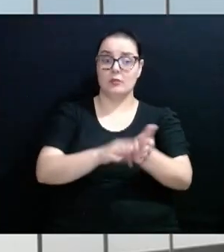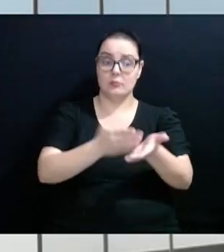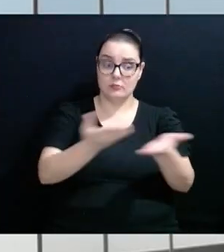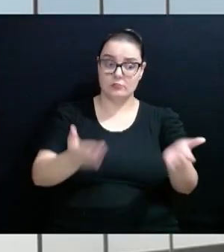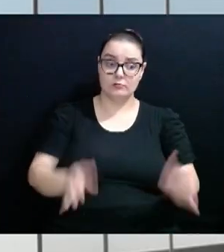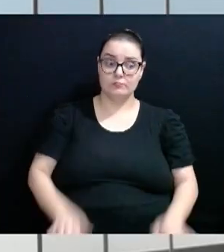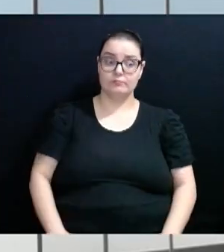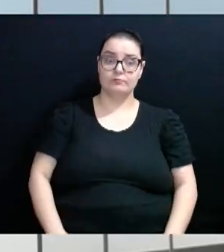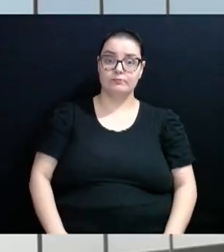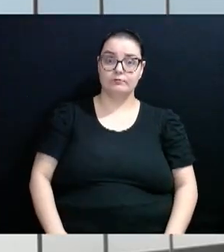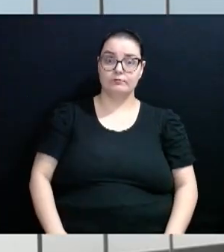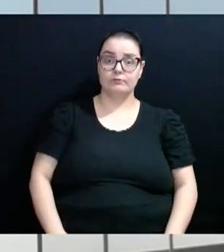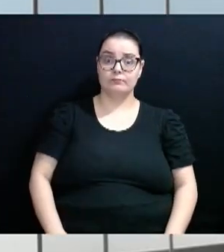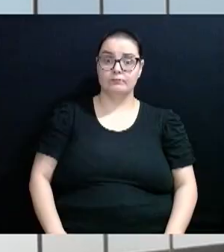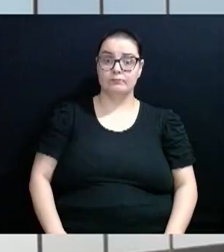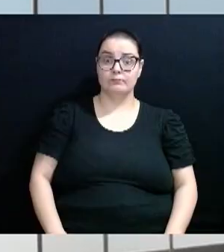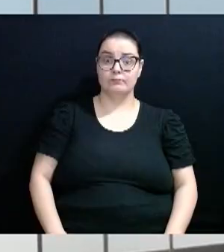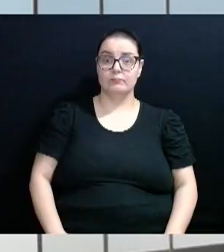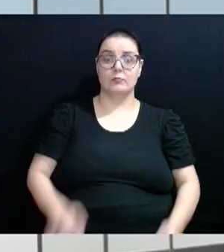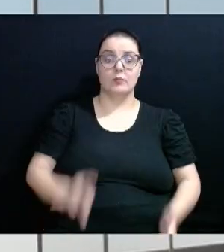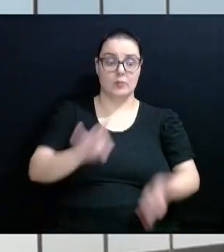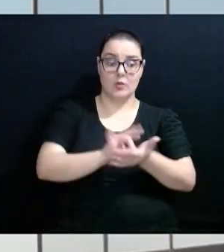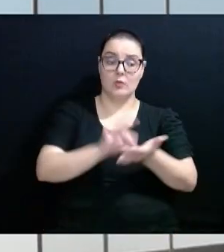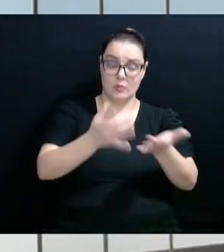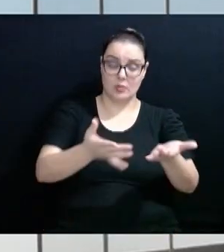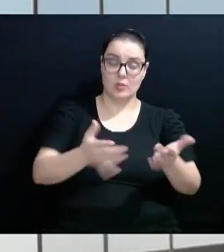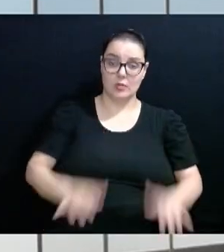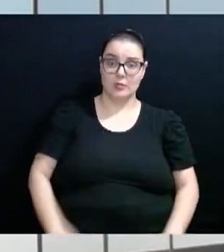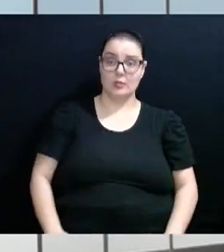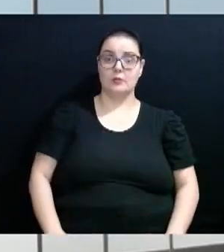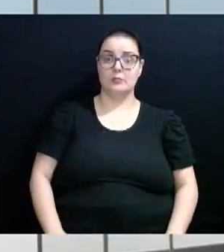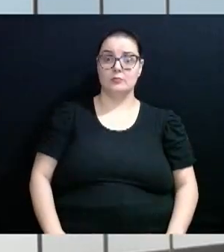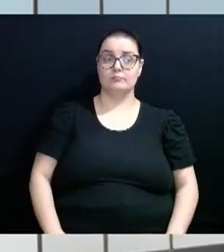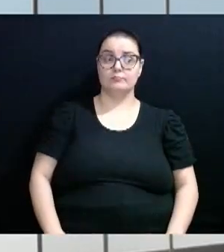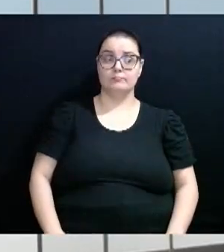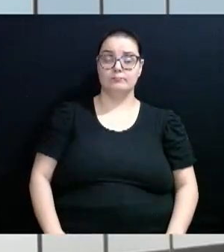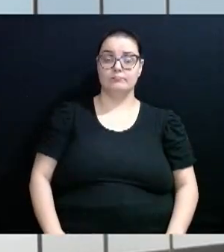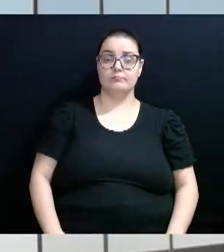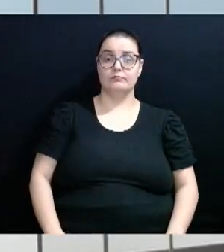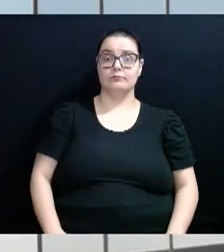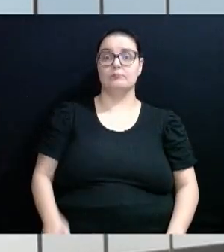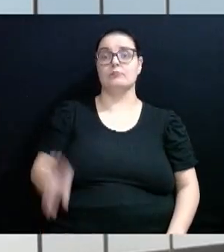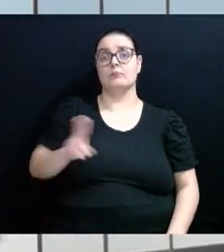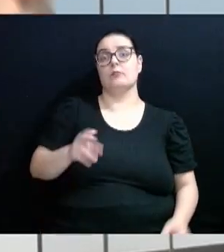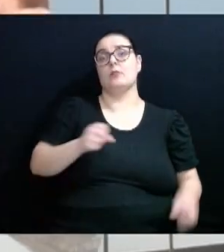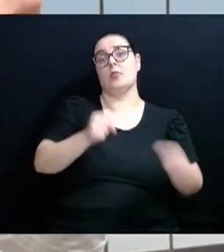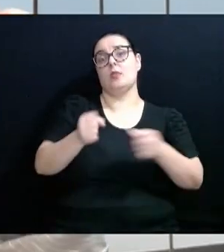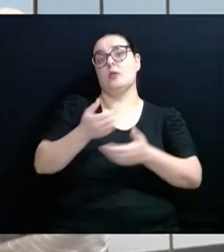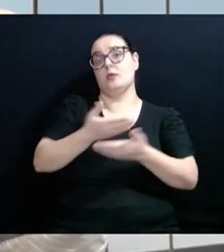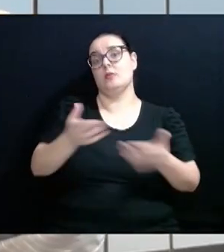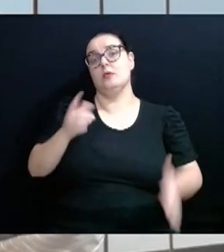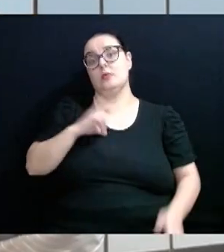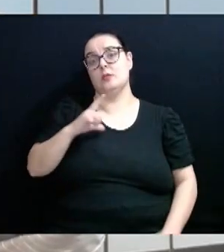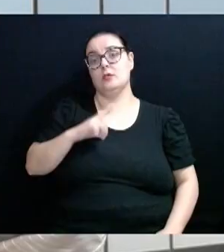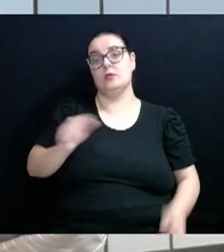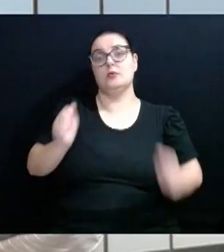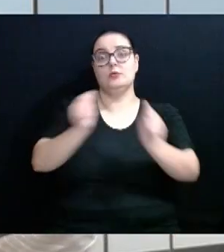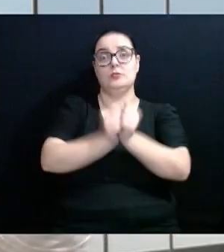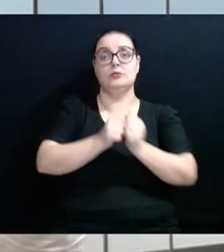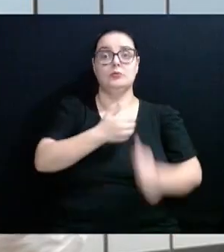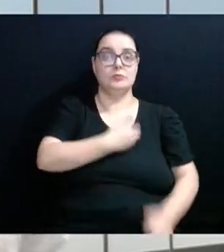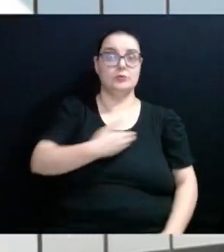uma possibilidade é essa, real, né? Então, usem o poder que vocês têm junto ao governo